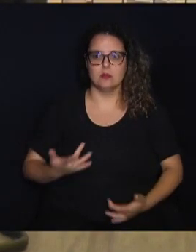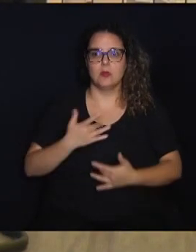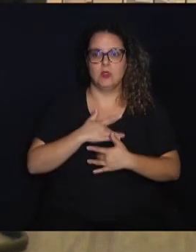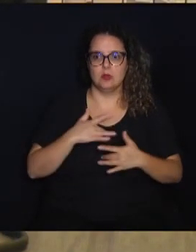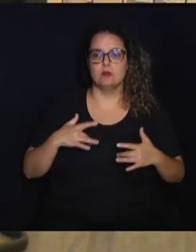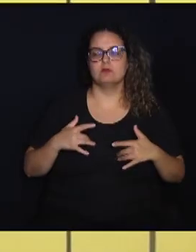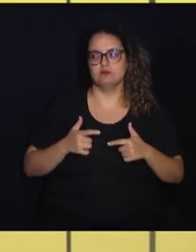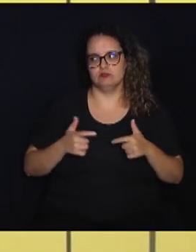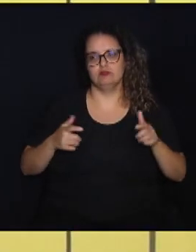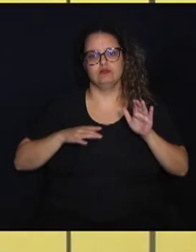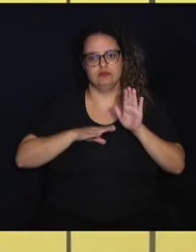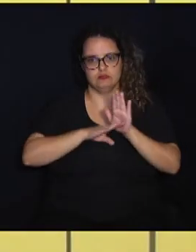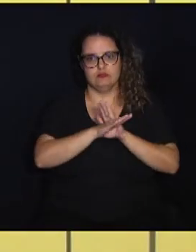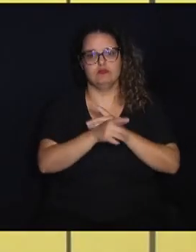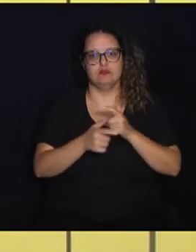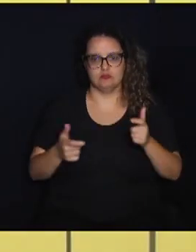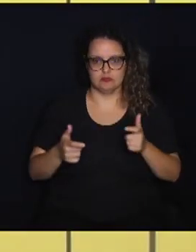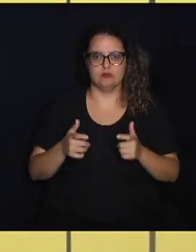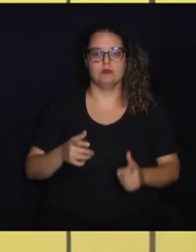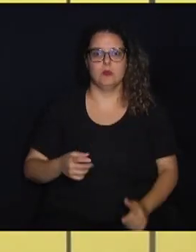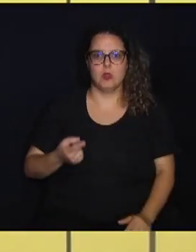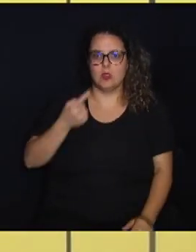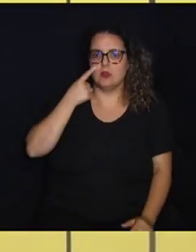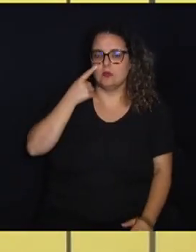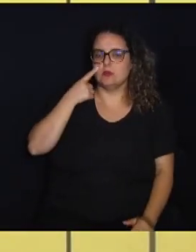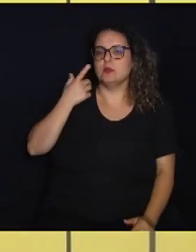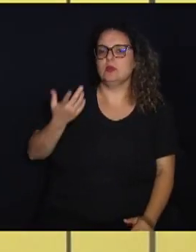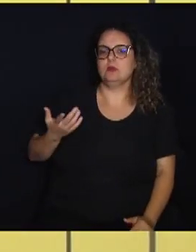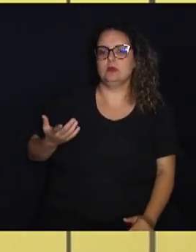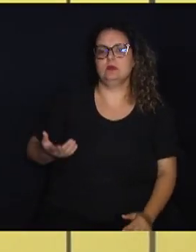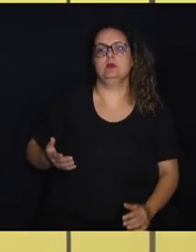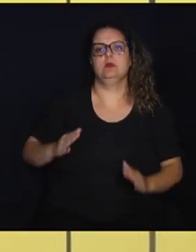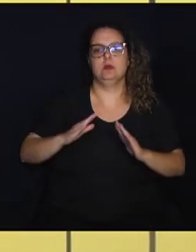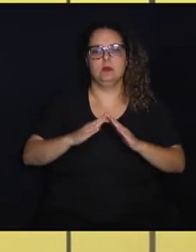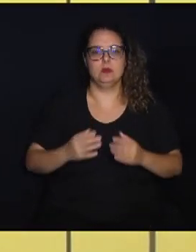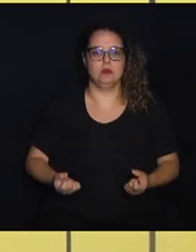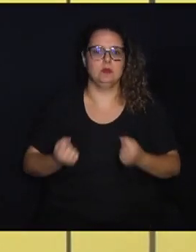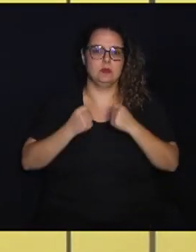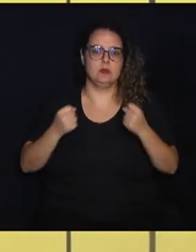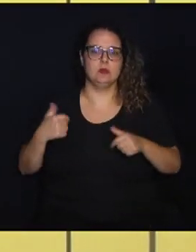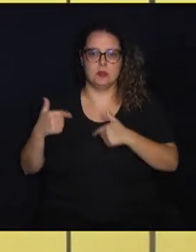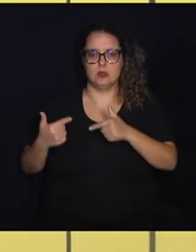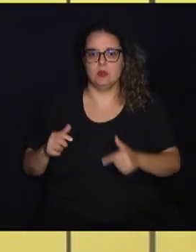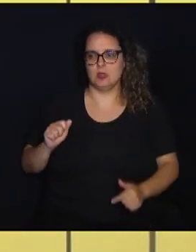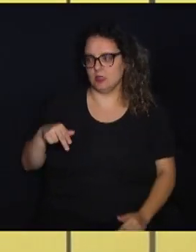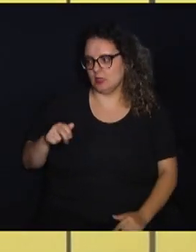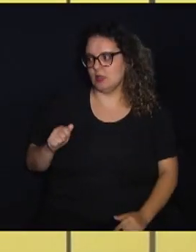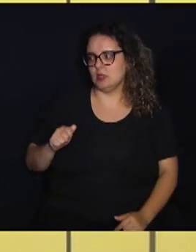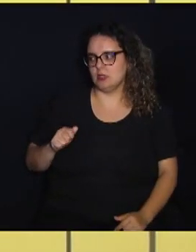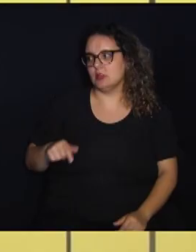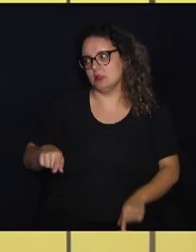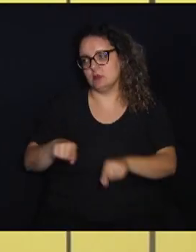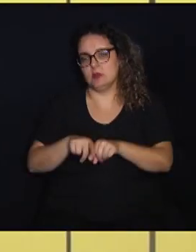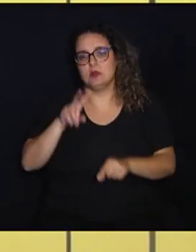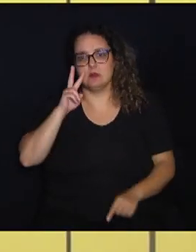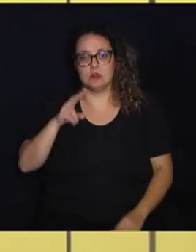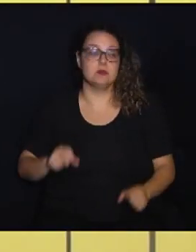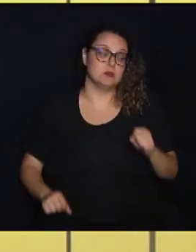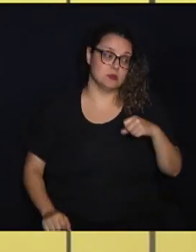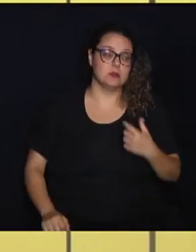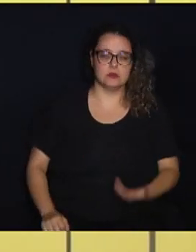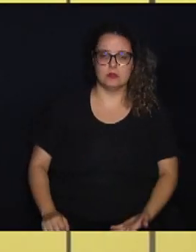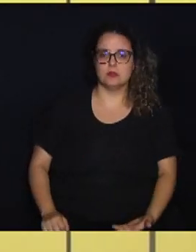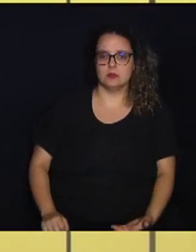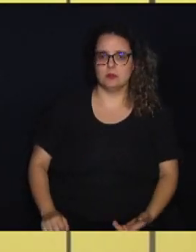crescido assim, muito, muito mesmo. Eu tenho visto nas academias, nos lugares que eu trabalho, a Ana também acho que deve ter visto, né? Sim. Mas assim,